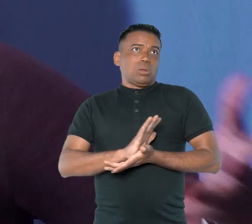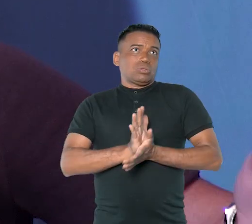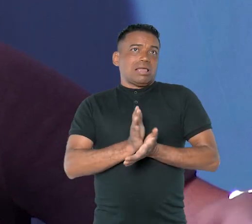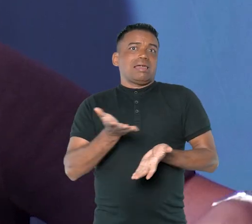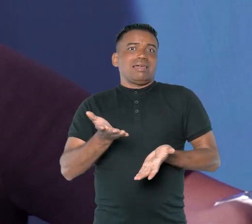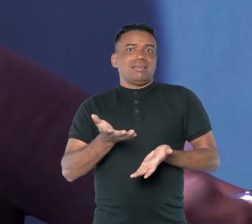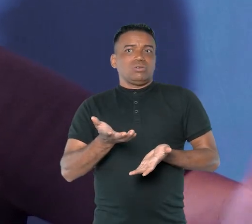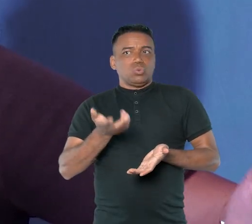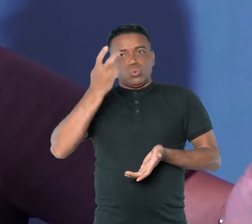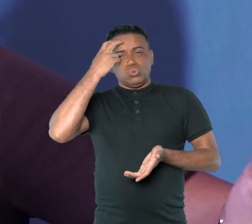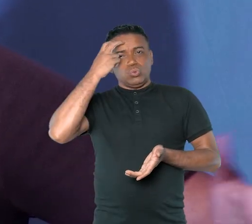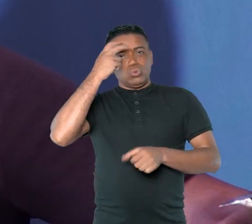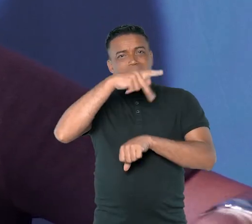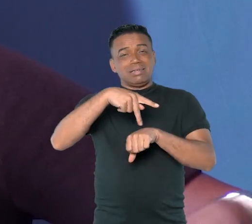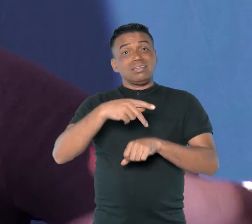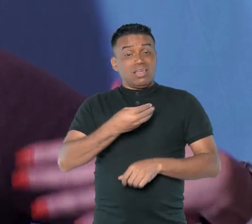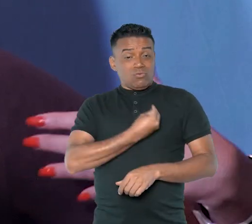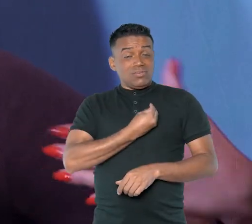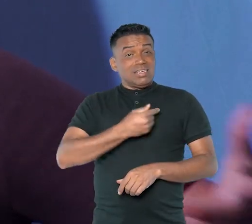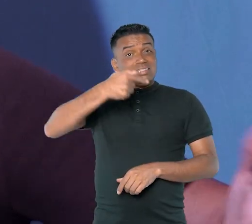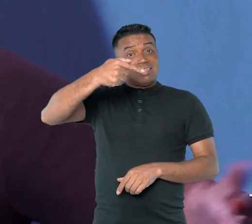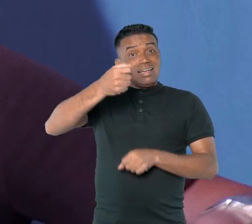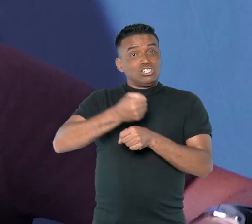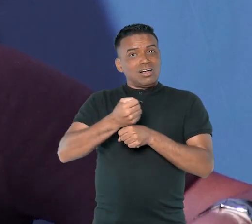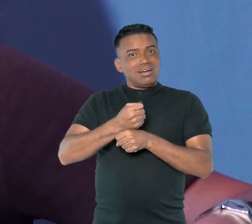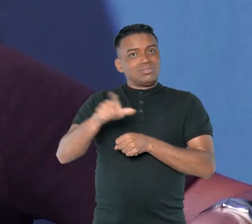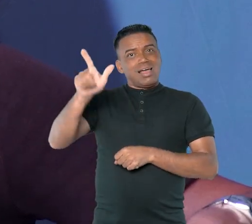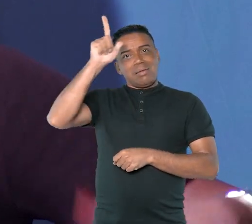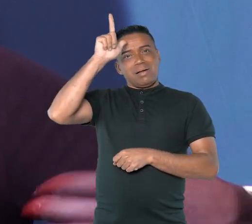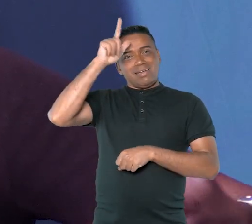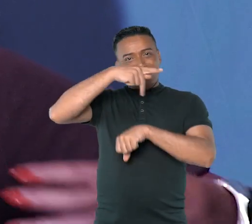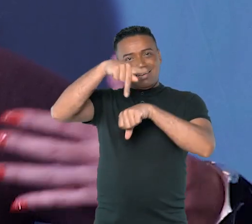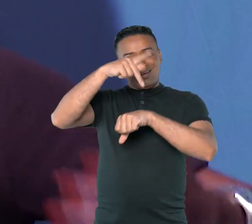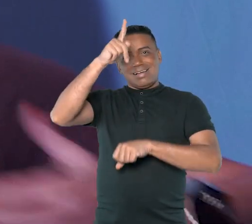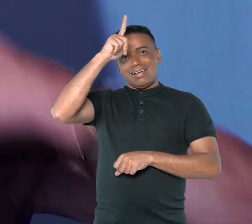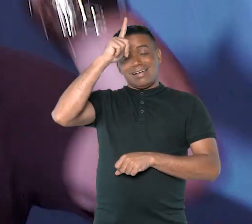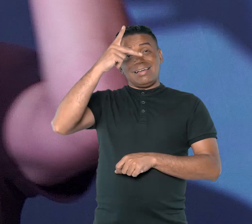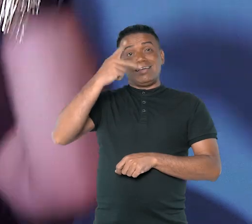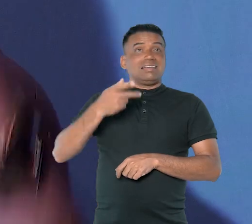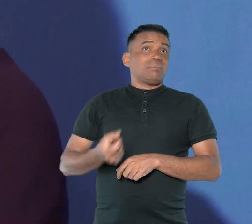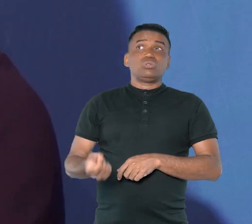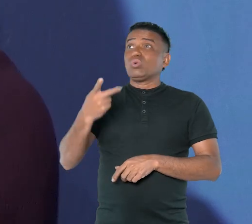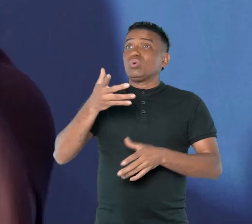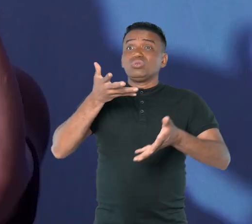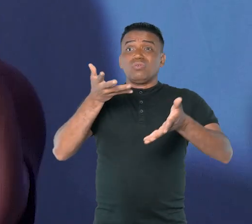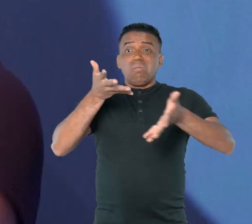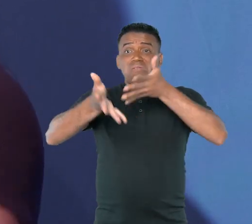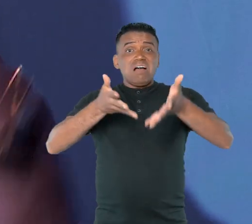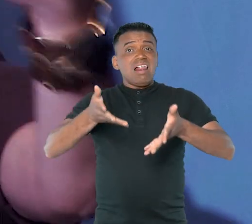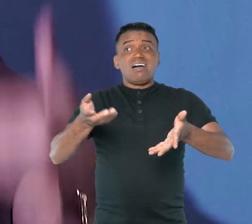daquele país, né. Eu vivi 7 anos na Alemanha, eu ouvia coisas absurdas da Alemanha, de pessoas que visitavam